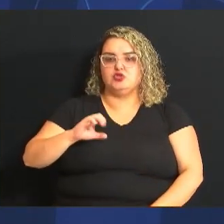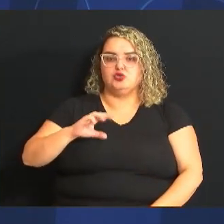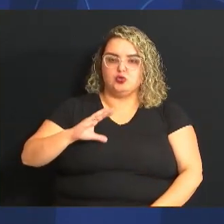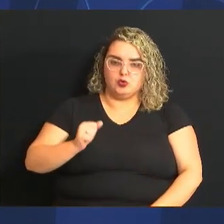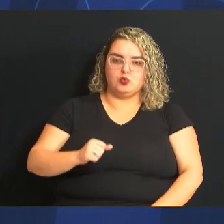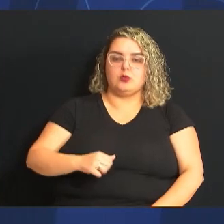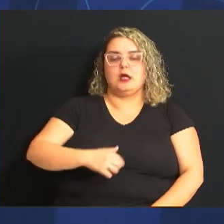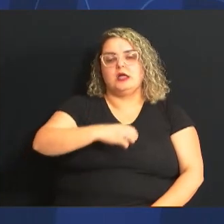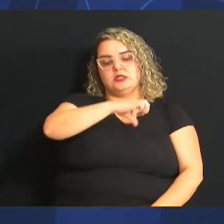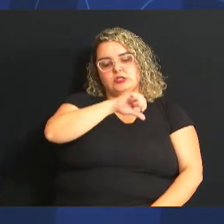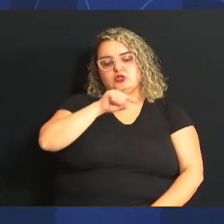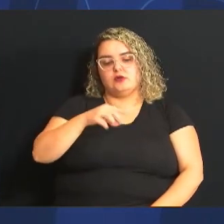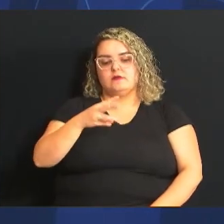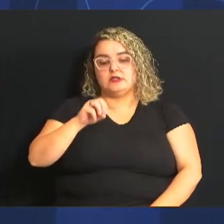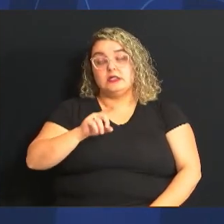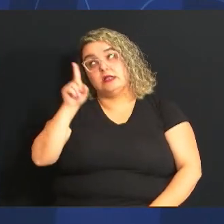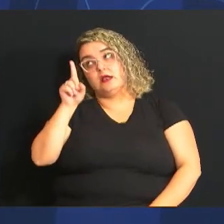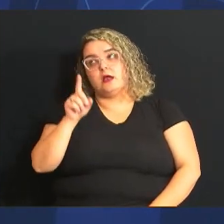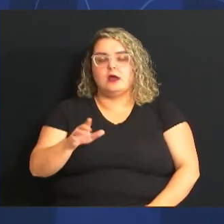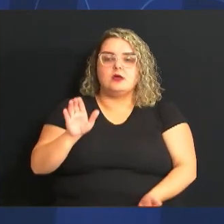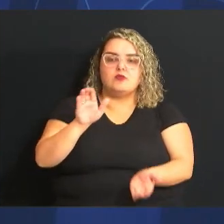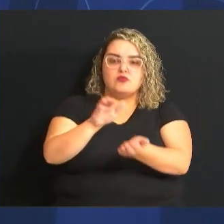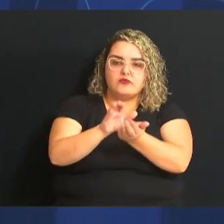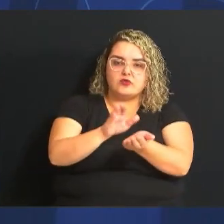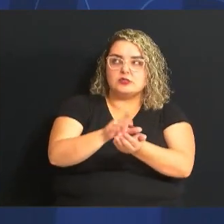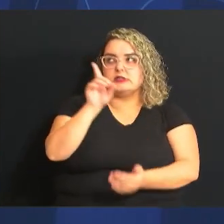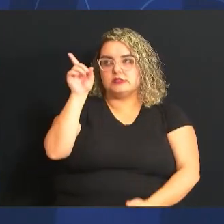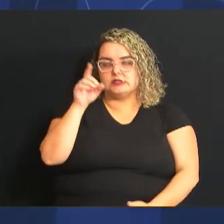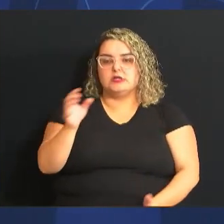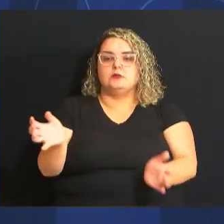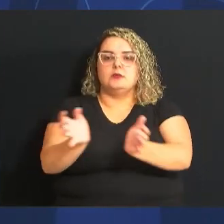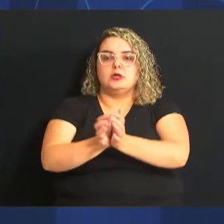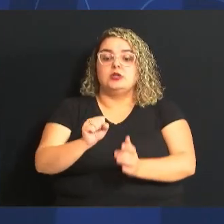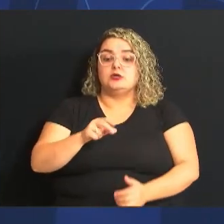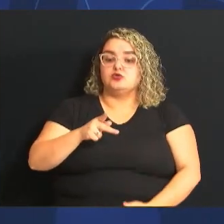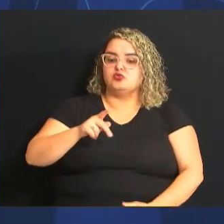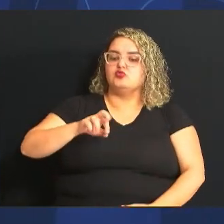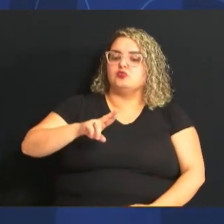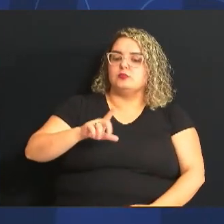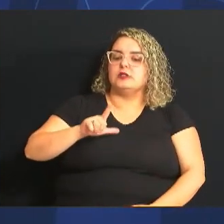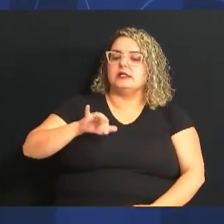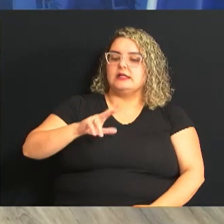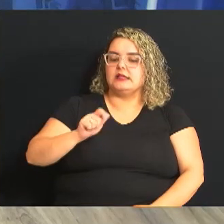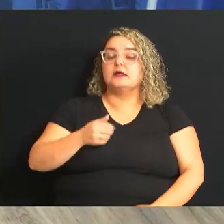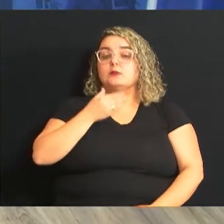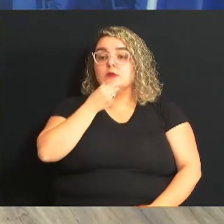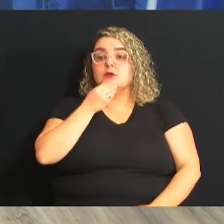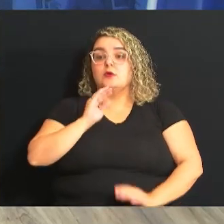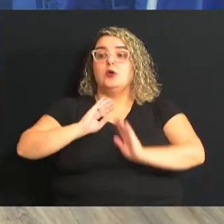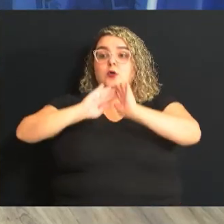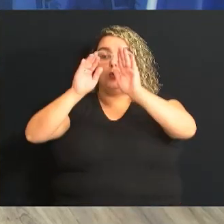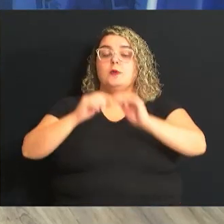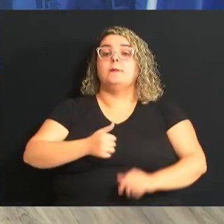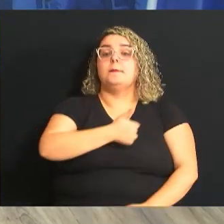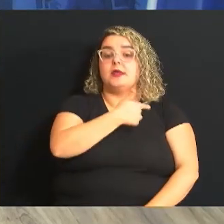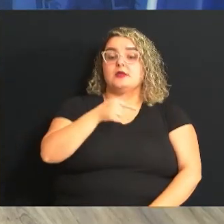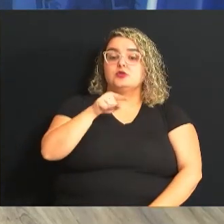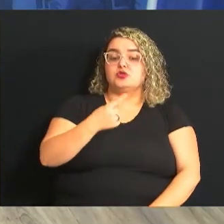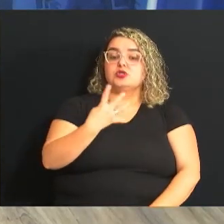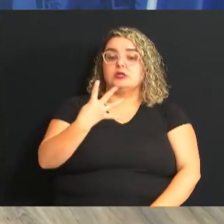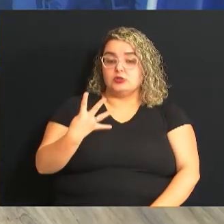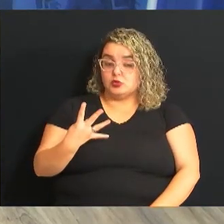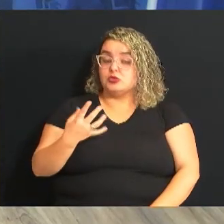a Comissão Permanente de Finanças e Orçamento da Câmara de Campinas, sob a presidência do vereador Juscelino da Barbarense. E também